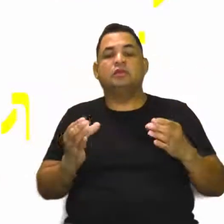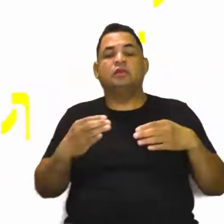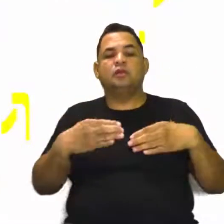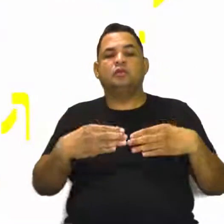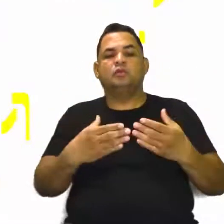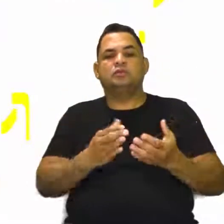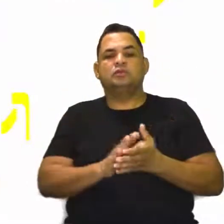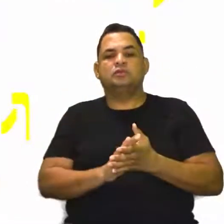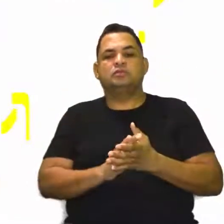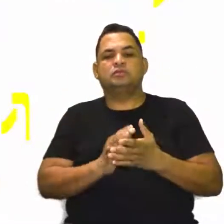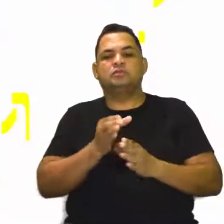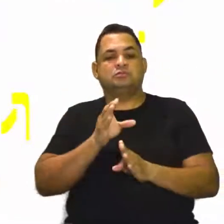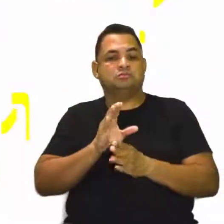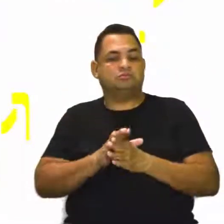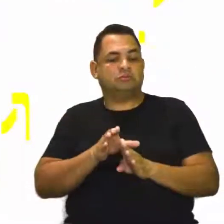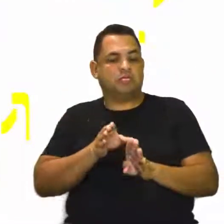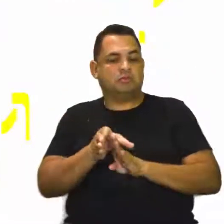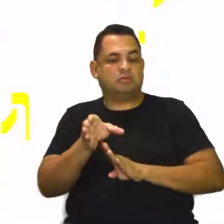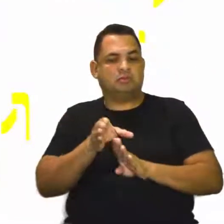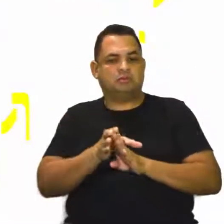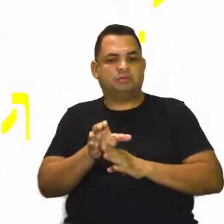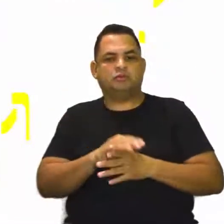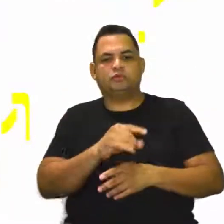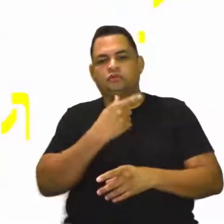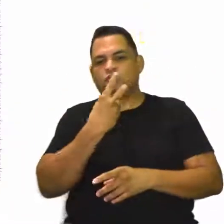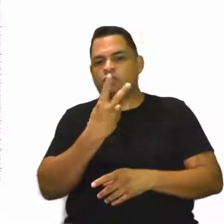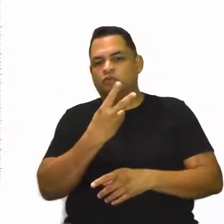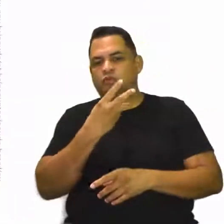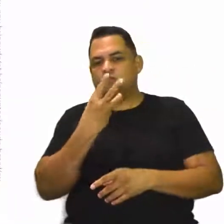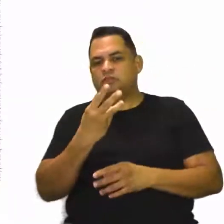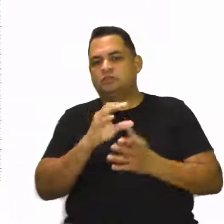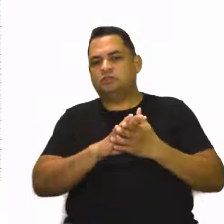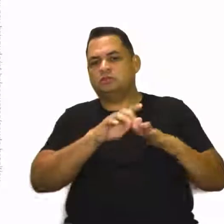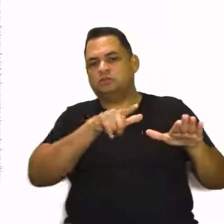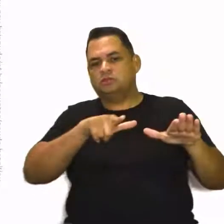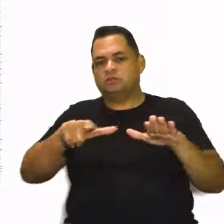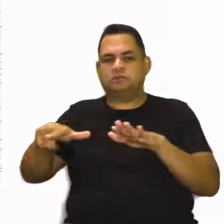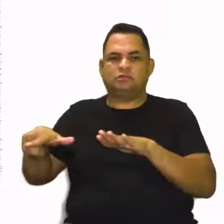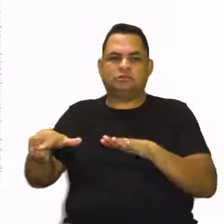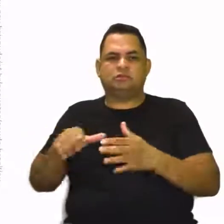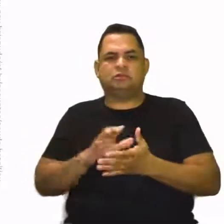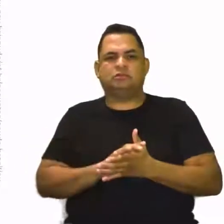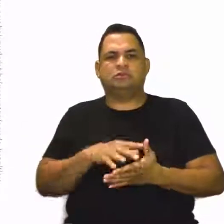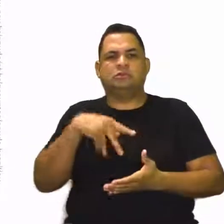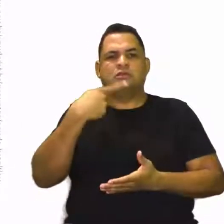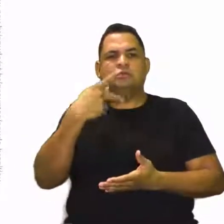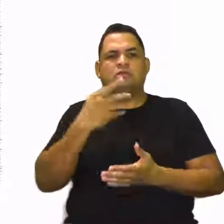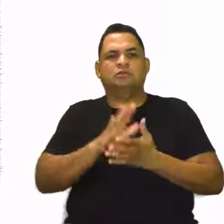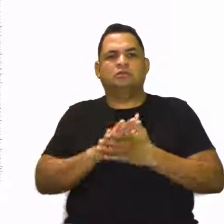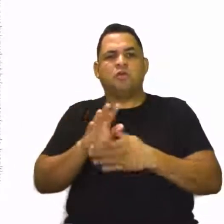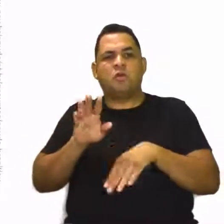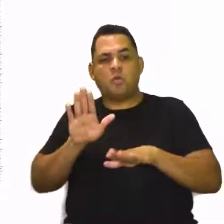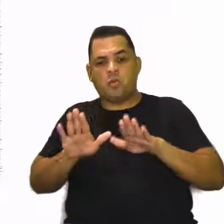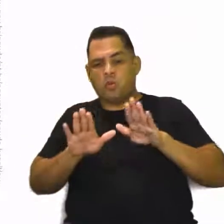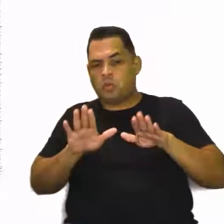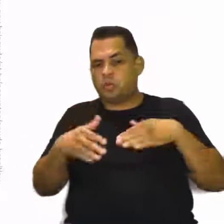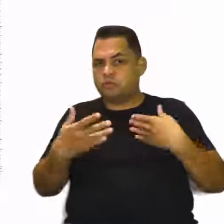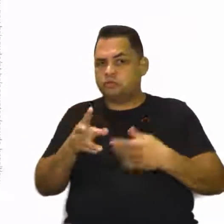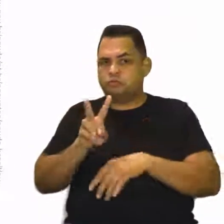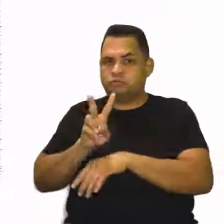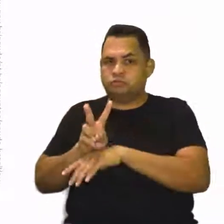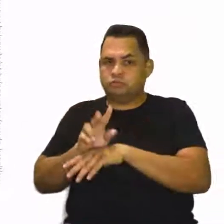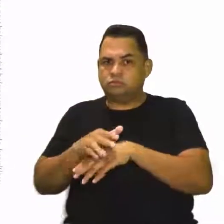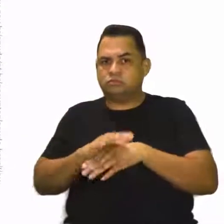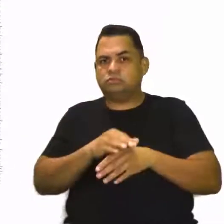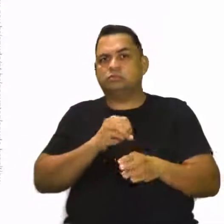relação às recomendações. Isso, de 2, 3 vezes por semana, né? Isso. E aí a gente fala aqui de alguns cuidados, né? Alguns cuidados,